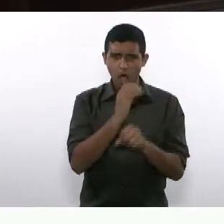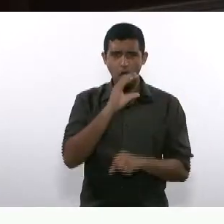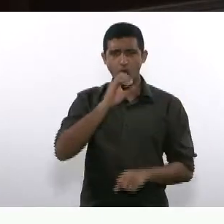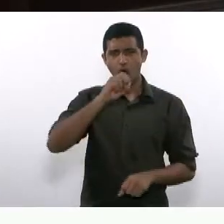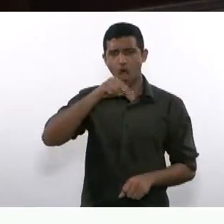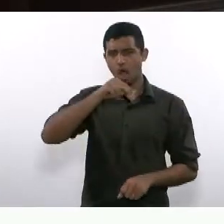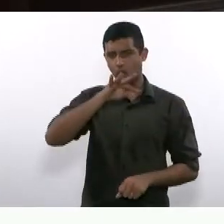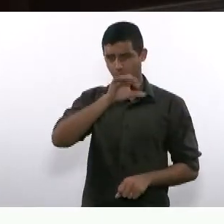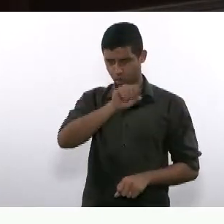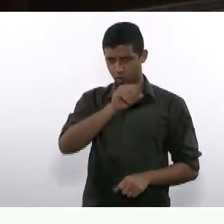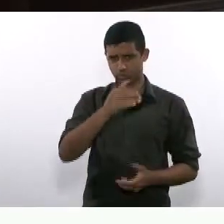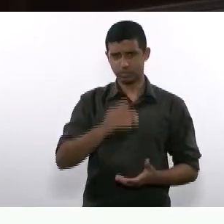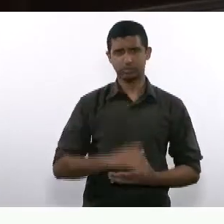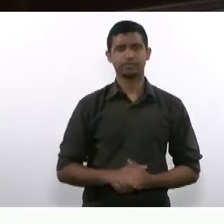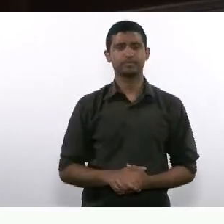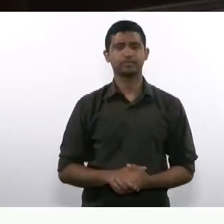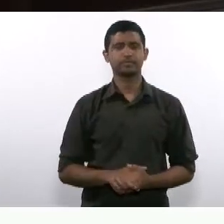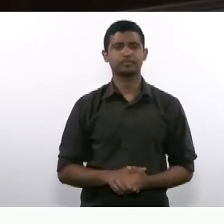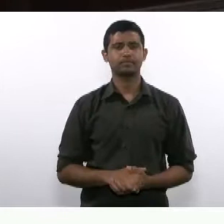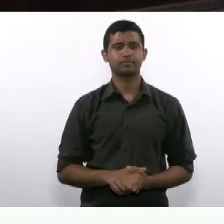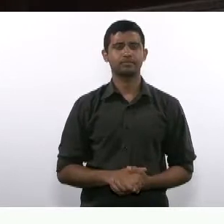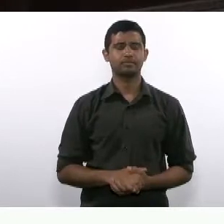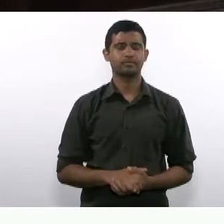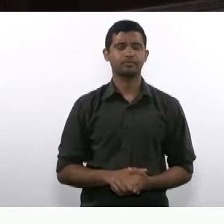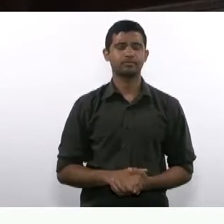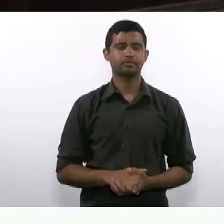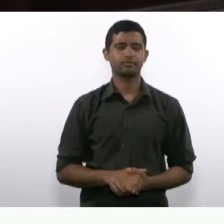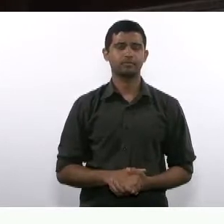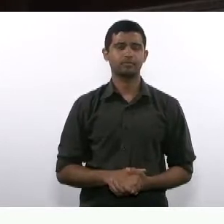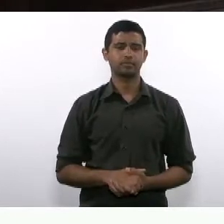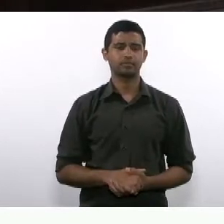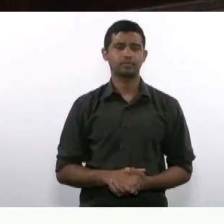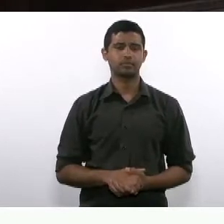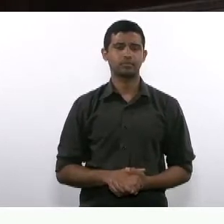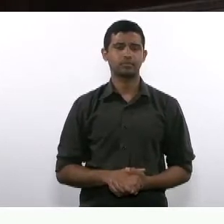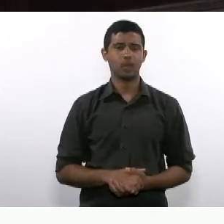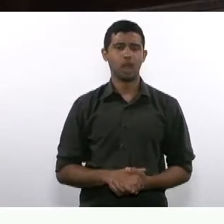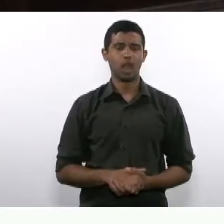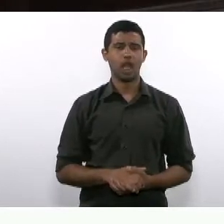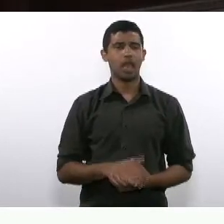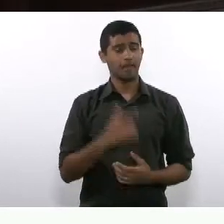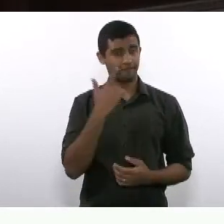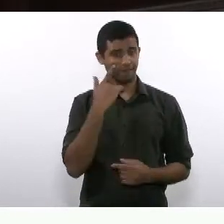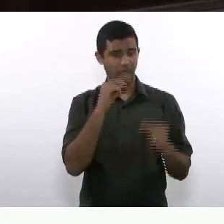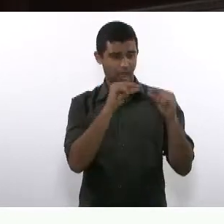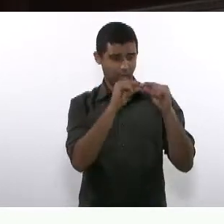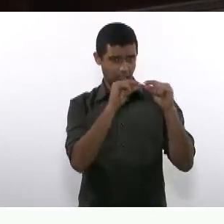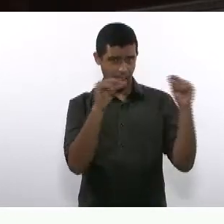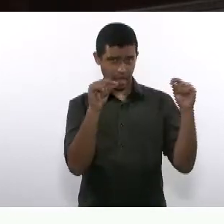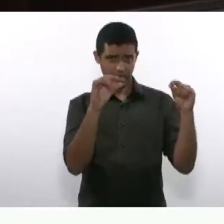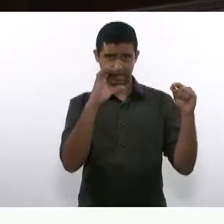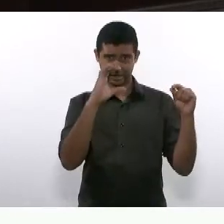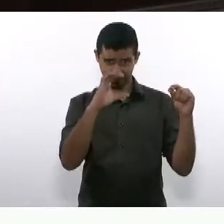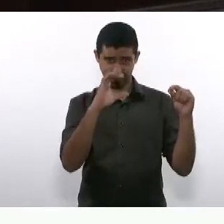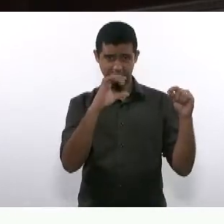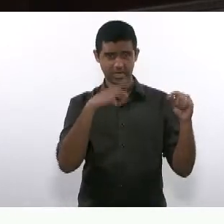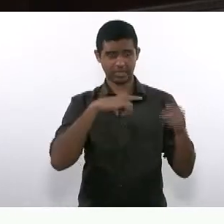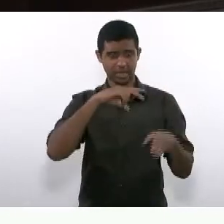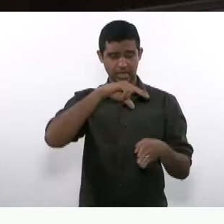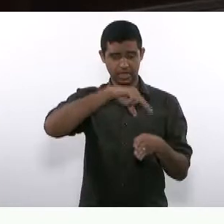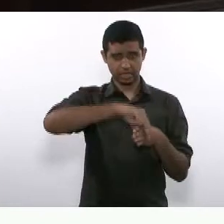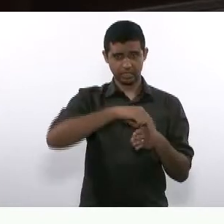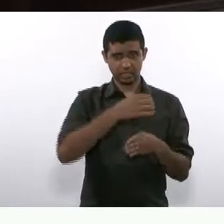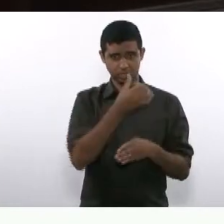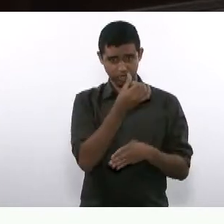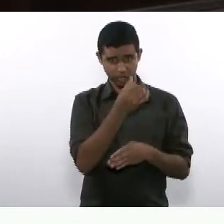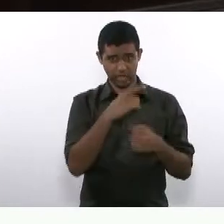nonagesimal, nós vamos perder na linha C, do inciso 6º do